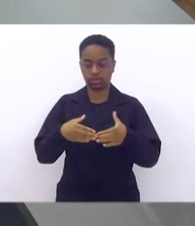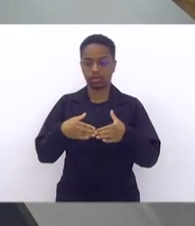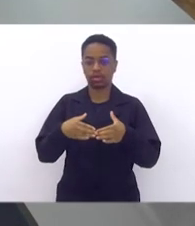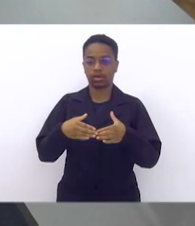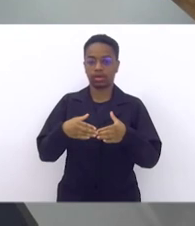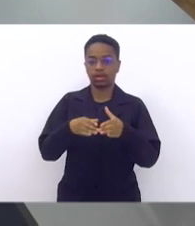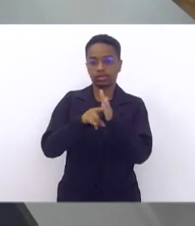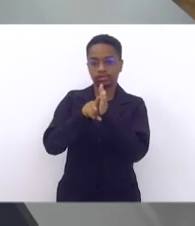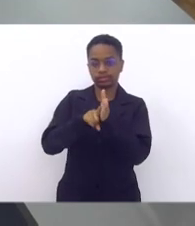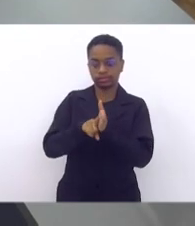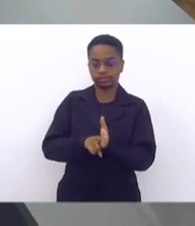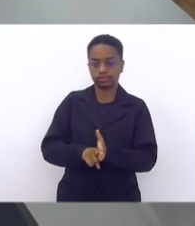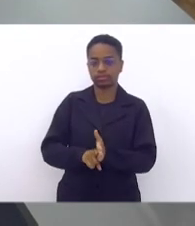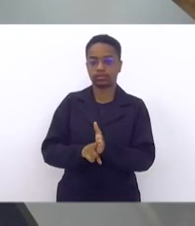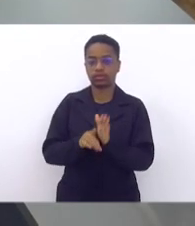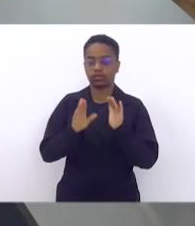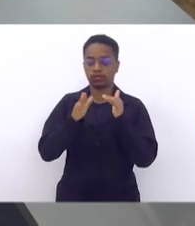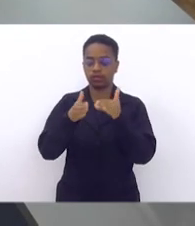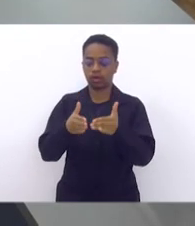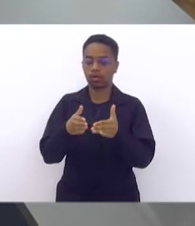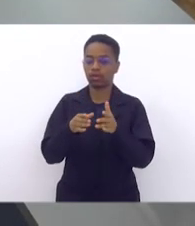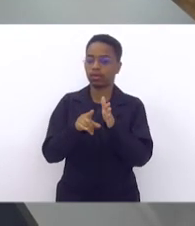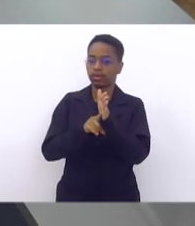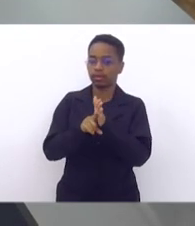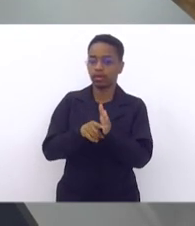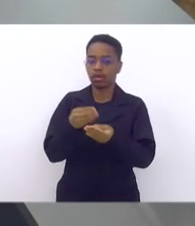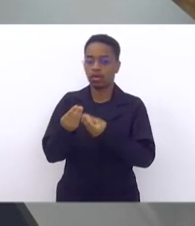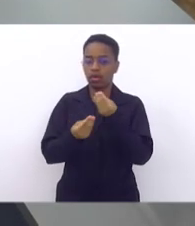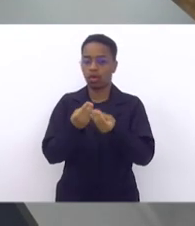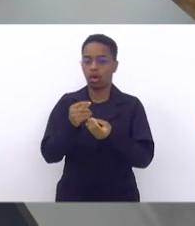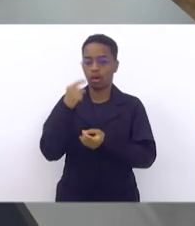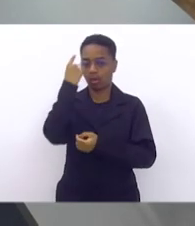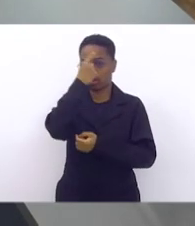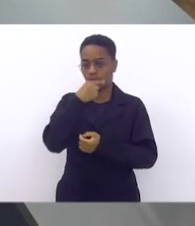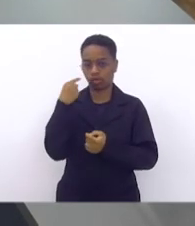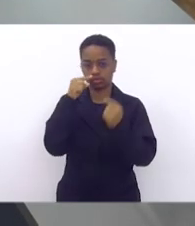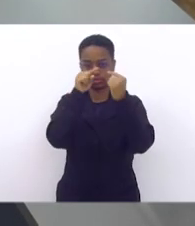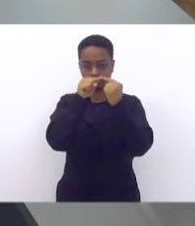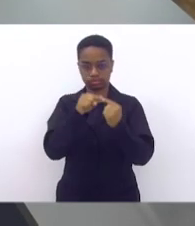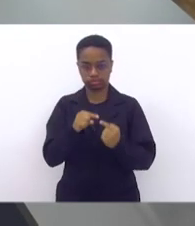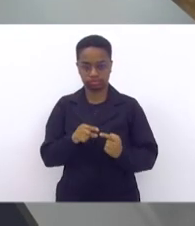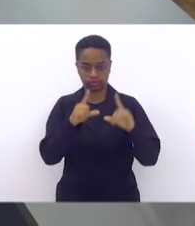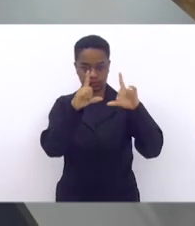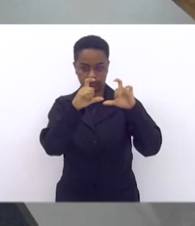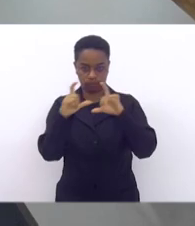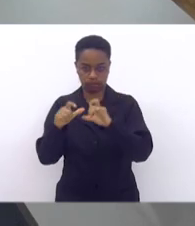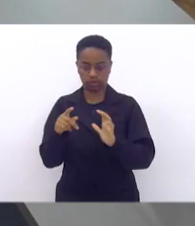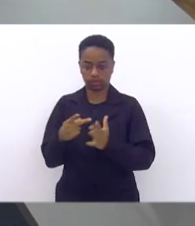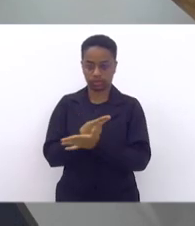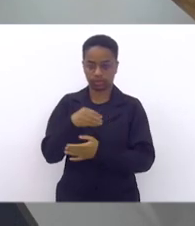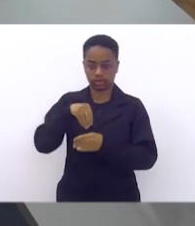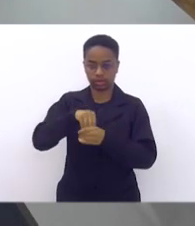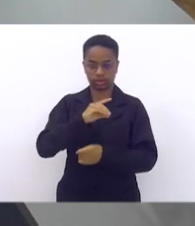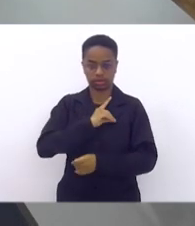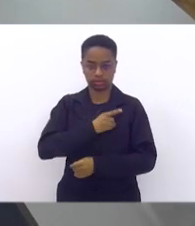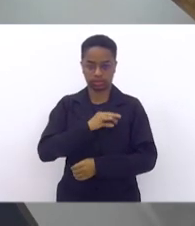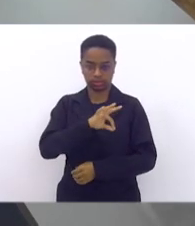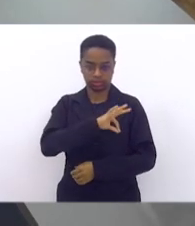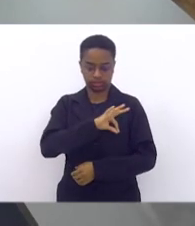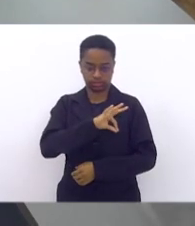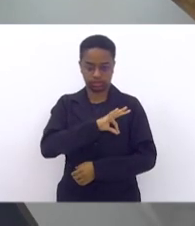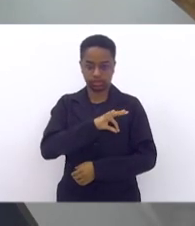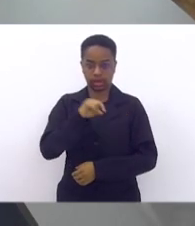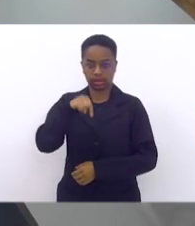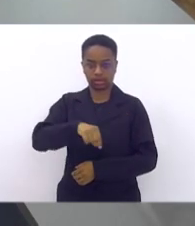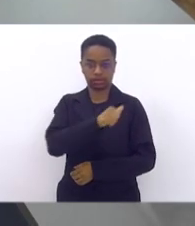de Inquérito, destinada a investigar a prática de reconhecimento fotográfico realizado nas delegacias de polícia no âmbito